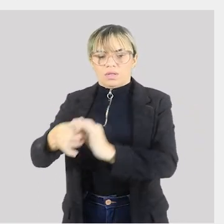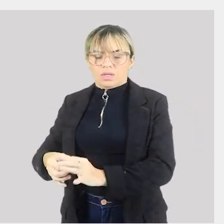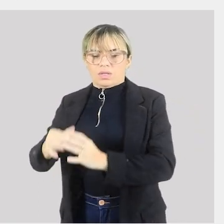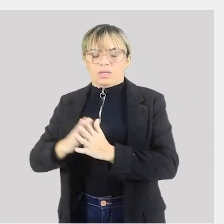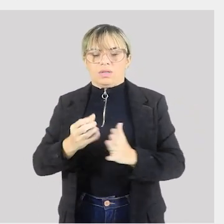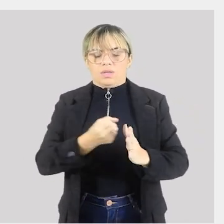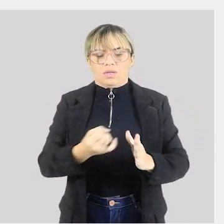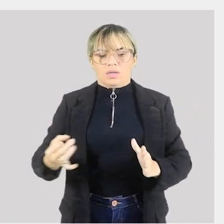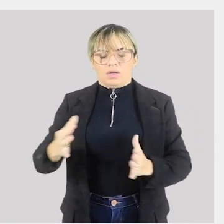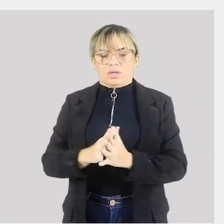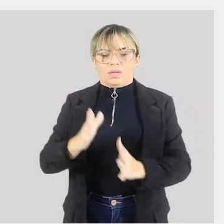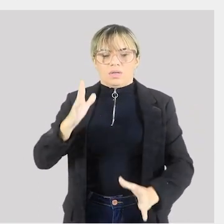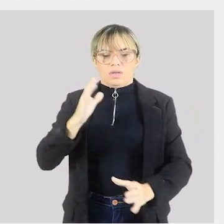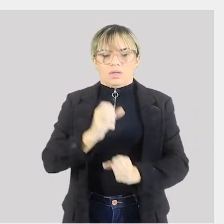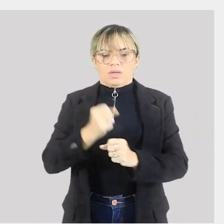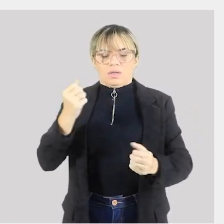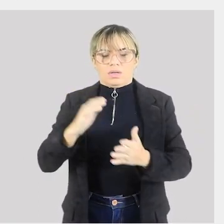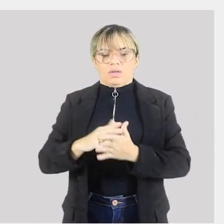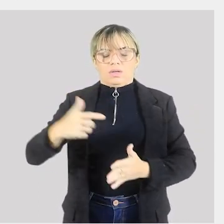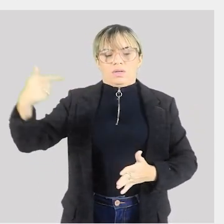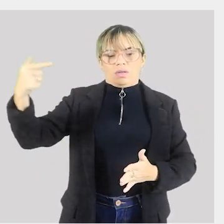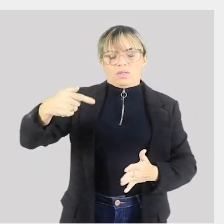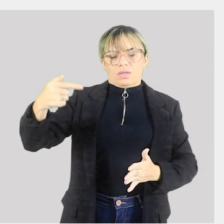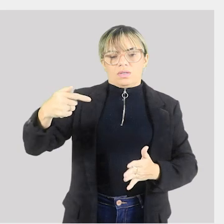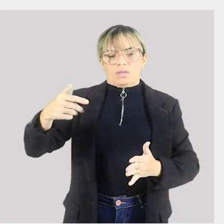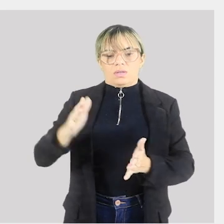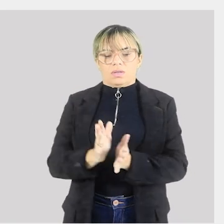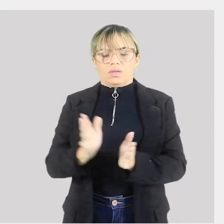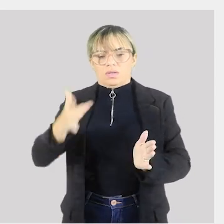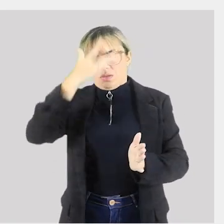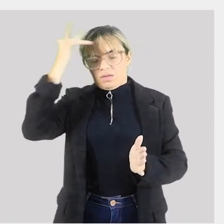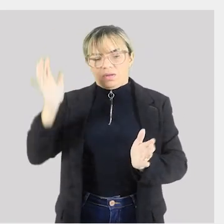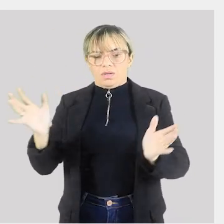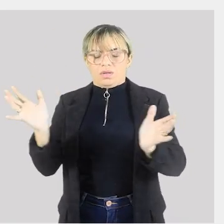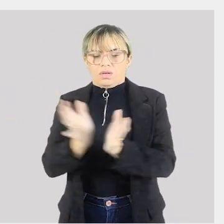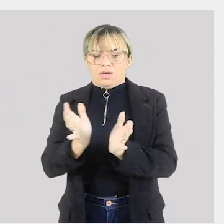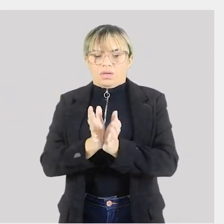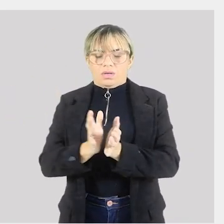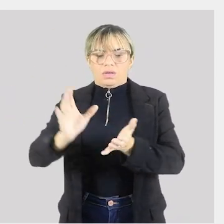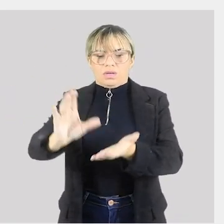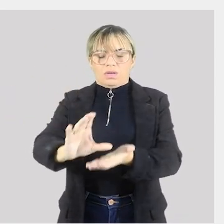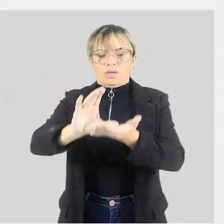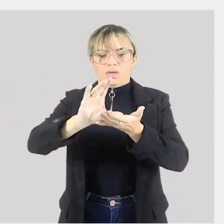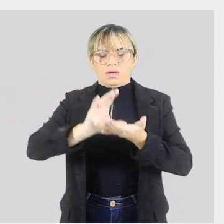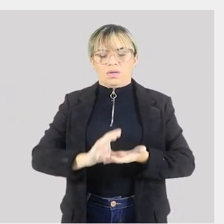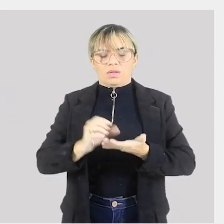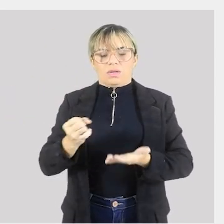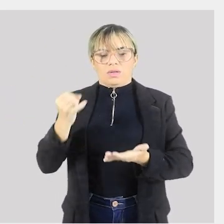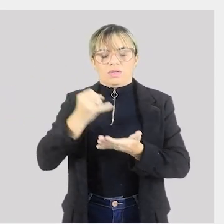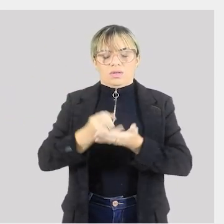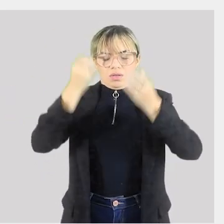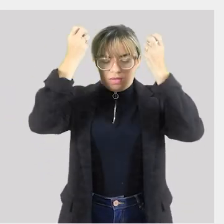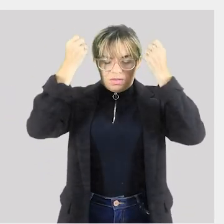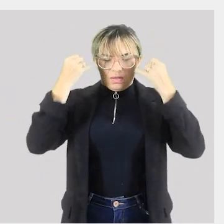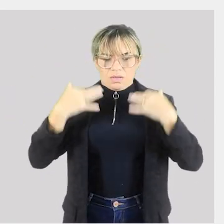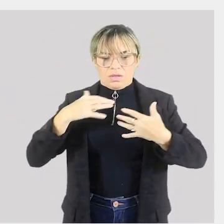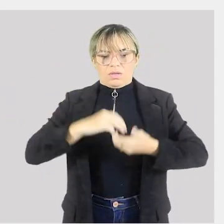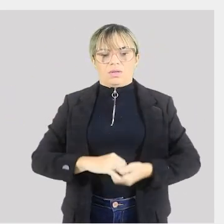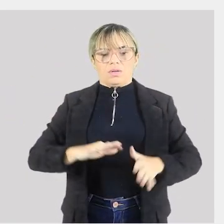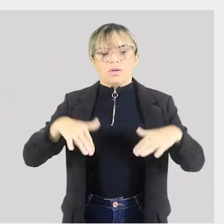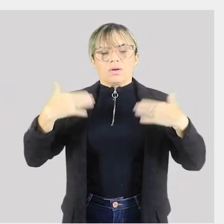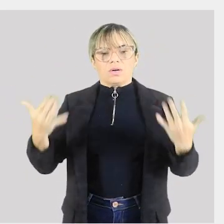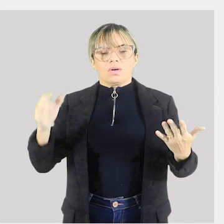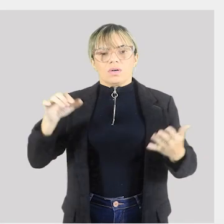probabilidade de João ser a sétima pessoa do grupo a receber sua restituição é beleza galera Então o que